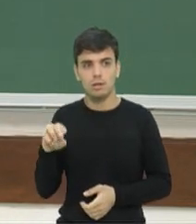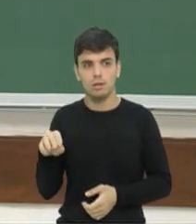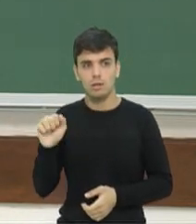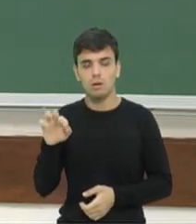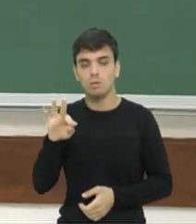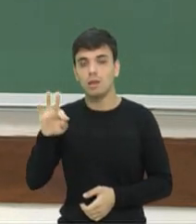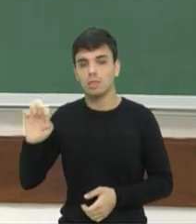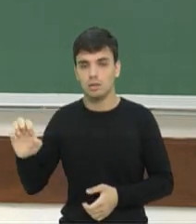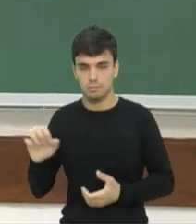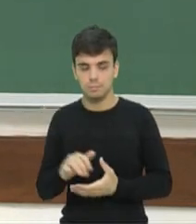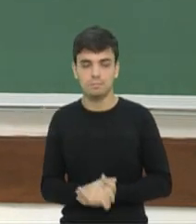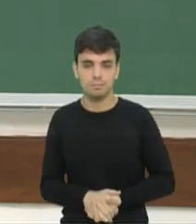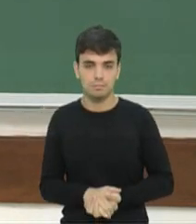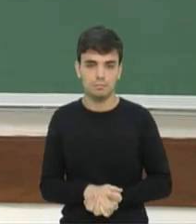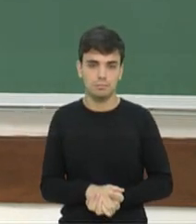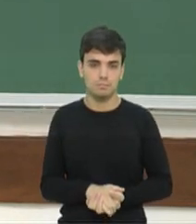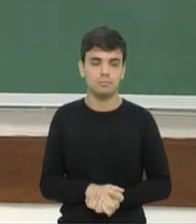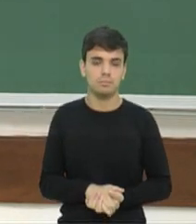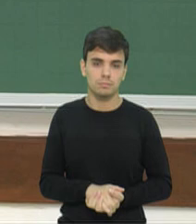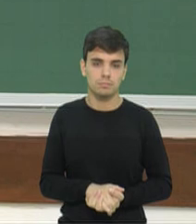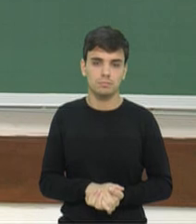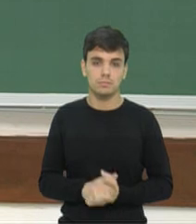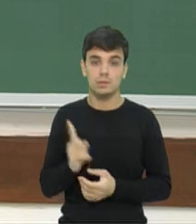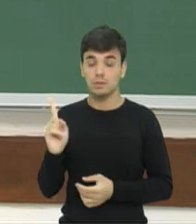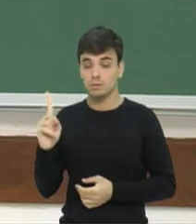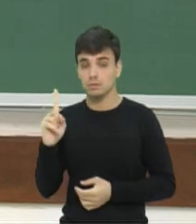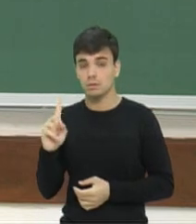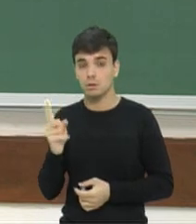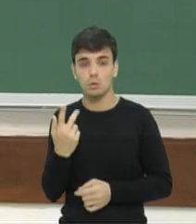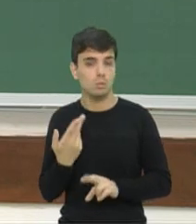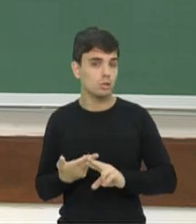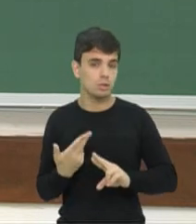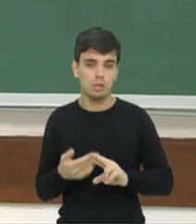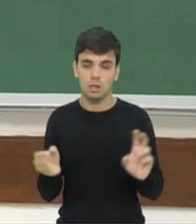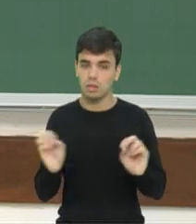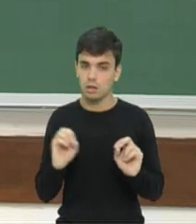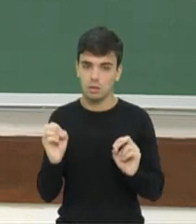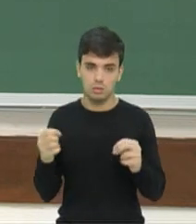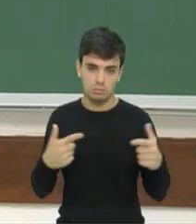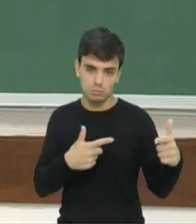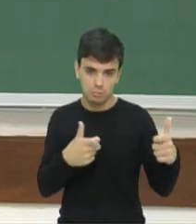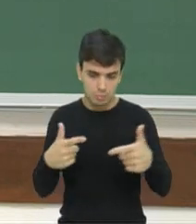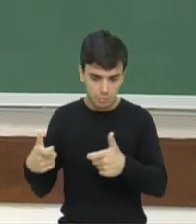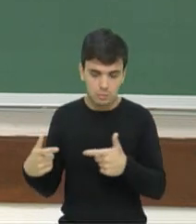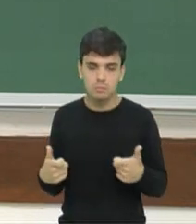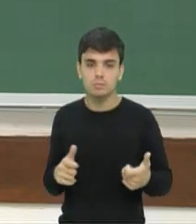modalidade criada em Okinawa. Então essa modalidade não utilizava de lutas, né,